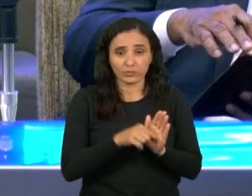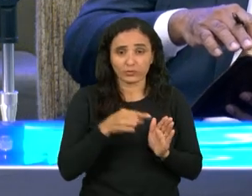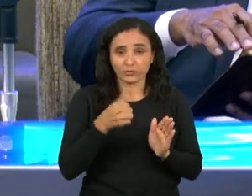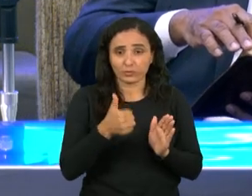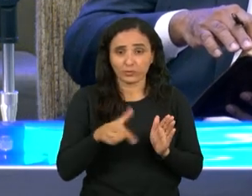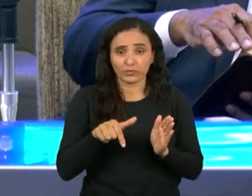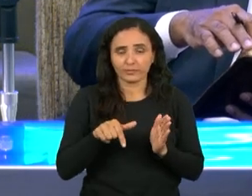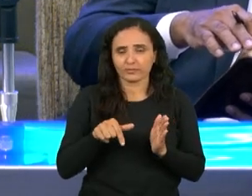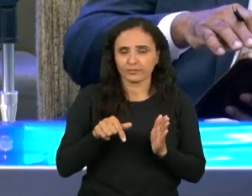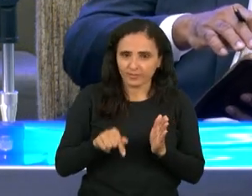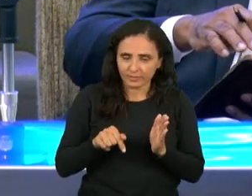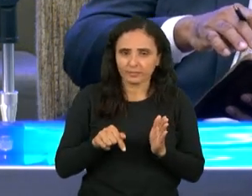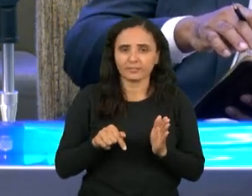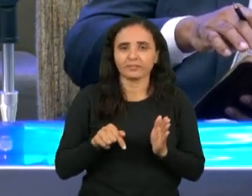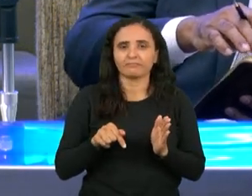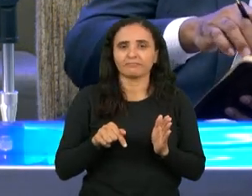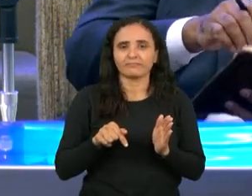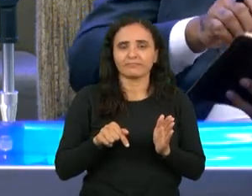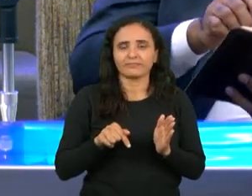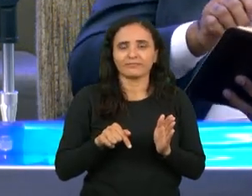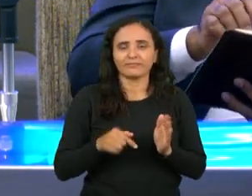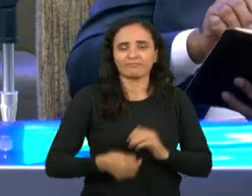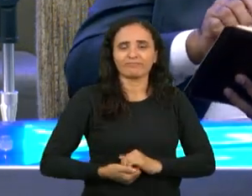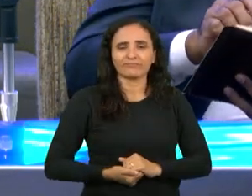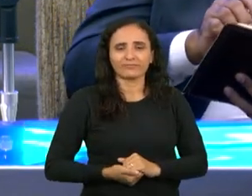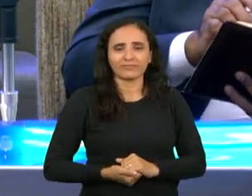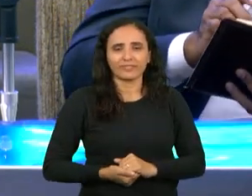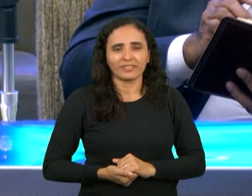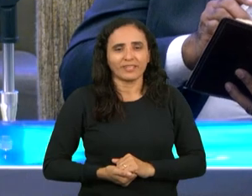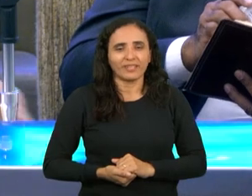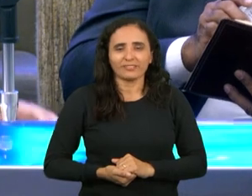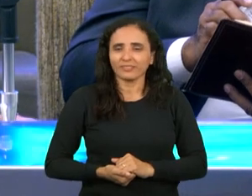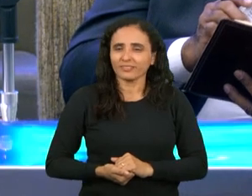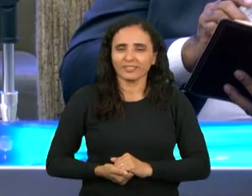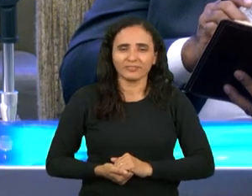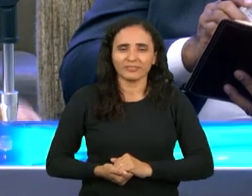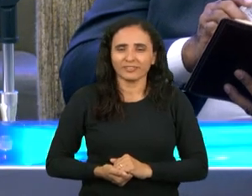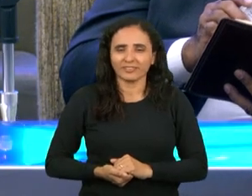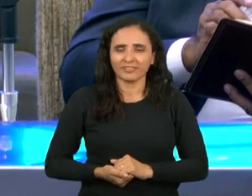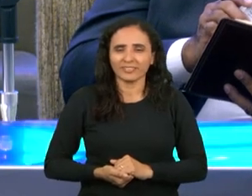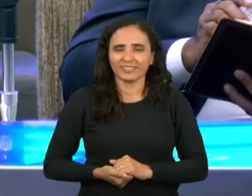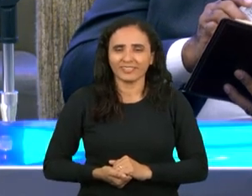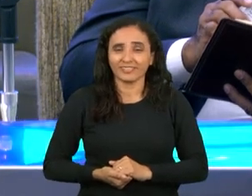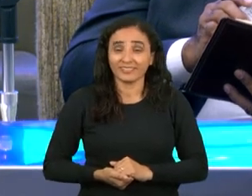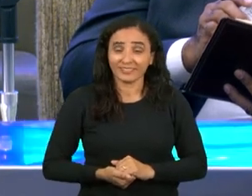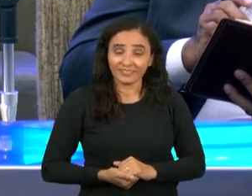Versículo 17 Paulo diz assim aos Efésios